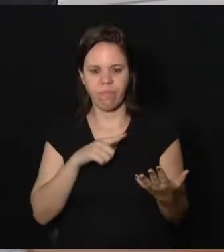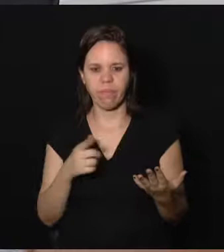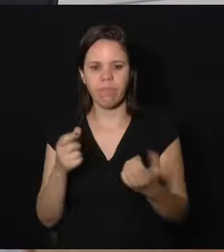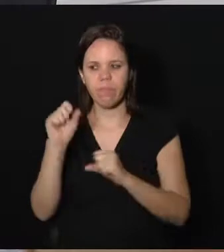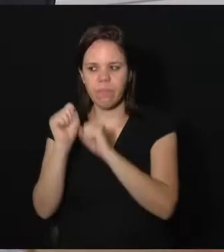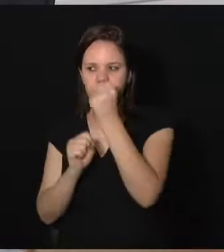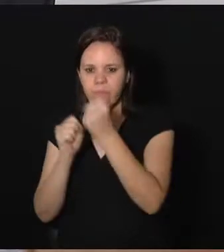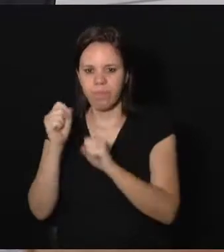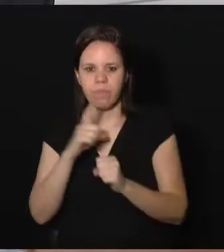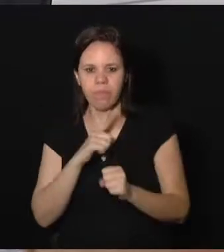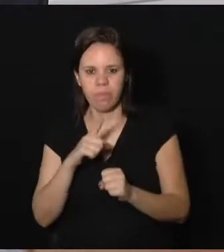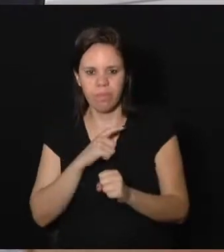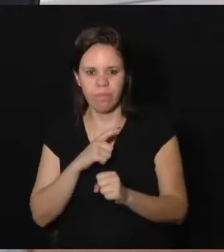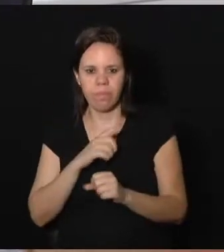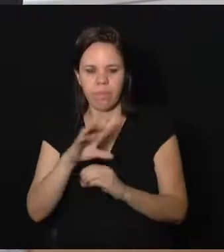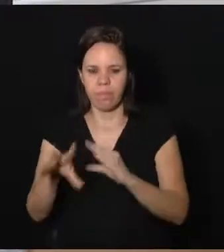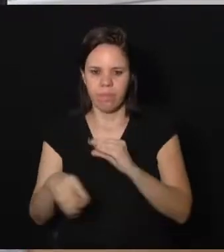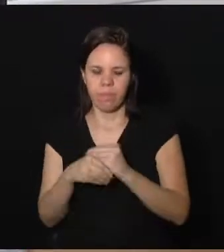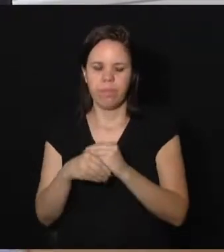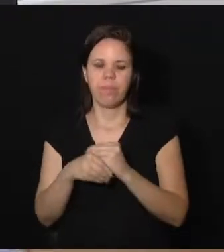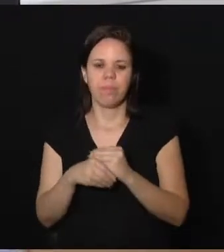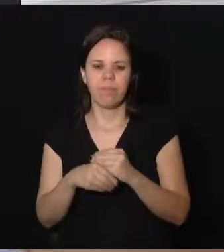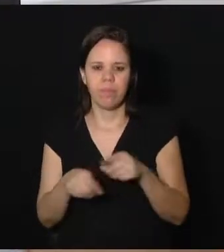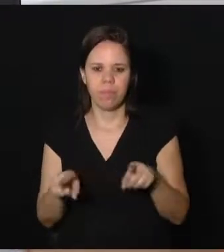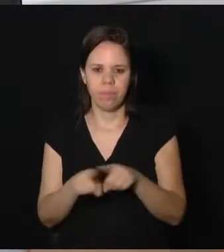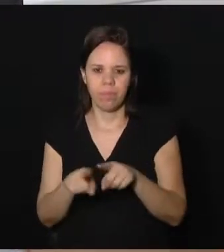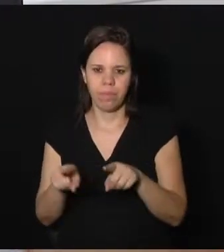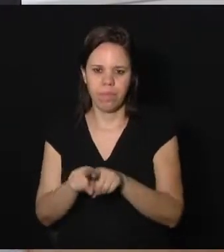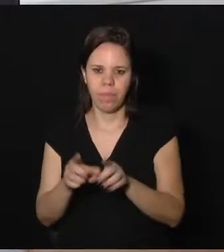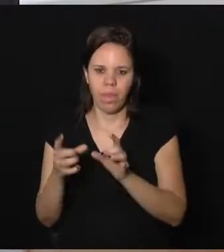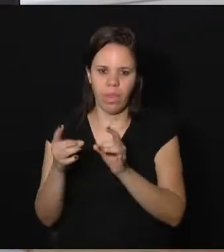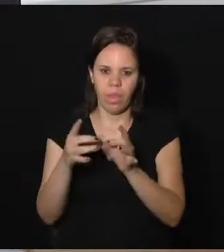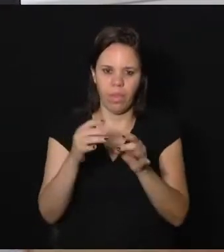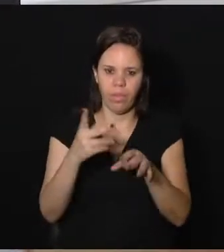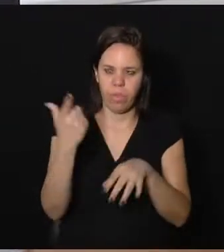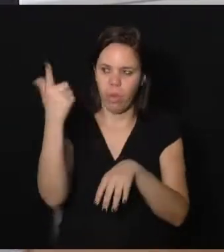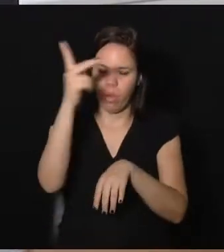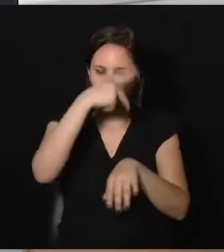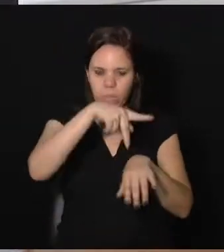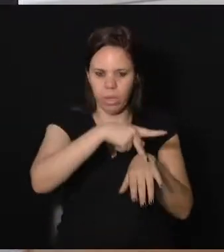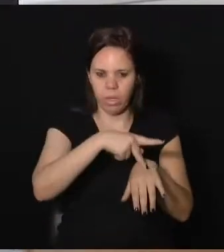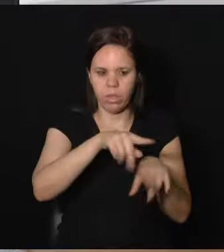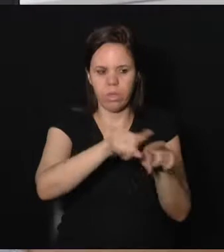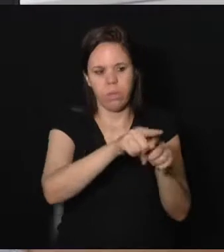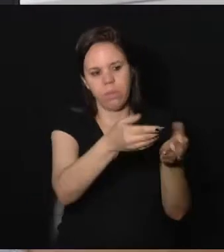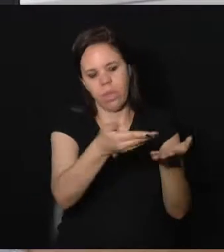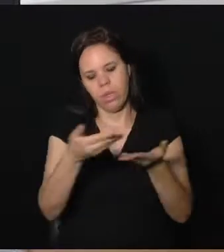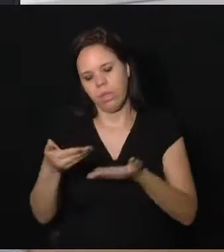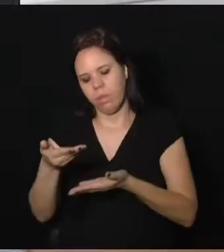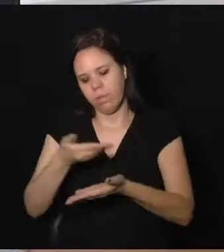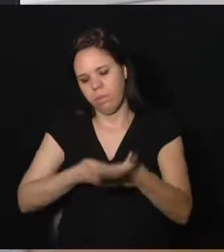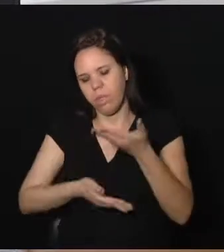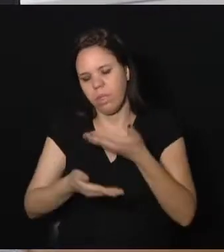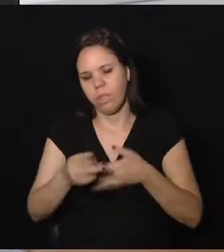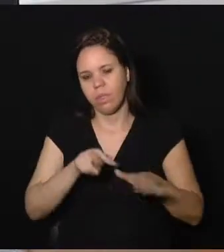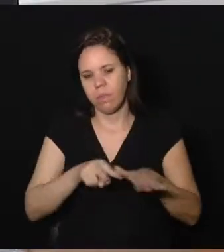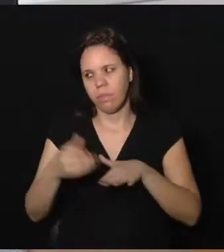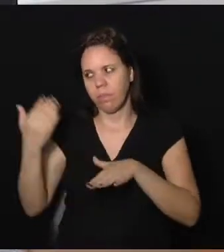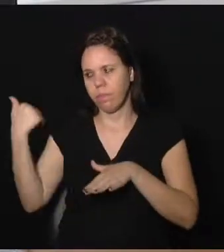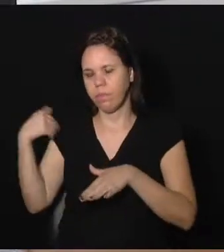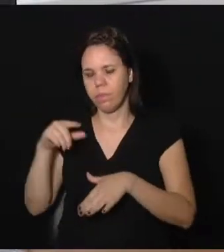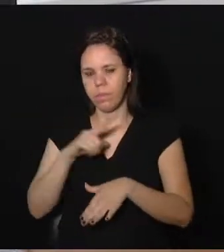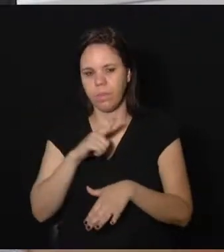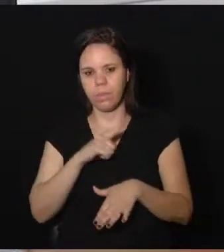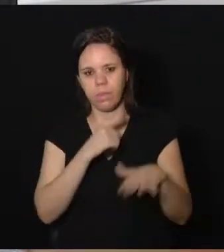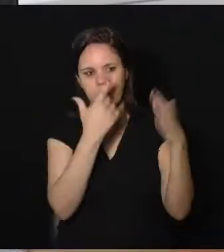haja um implemento tanto nas importações quanto nas exportações. Na semana passada também tivemos aí uma